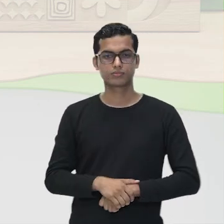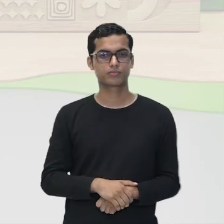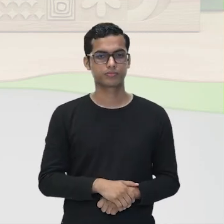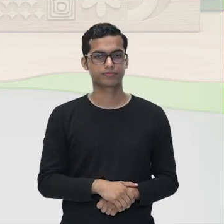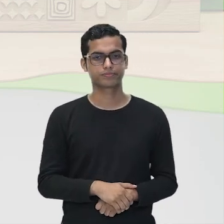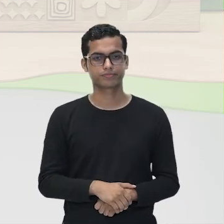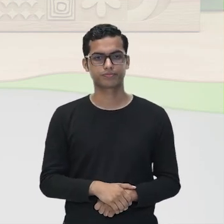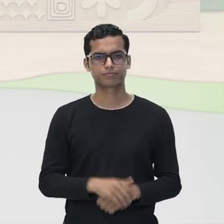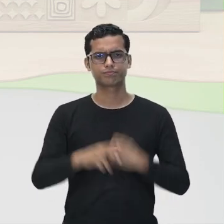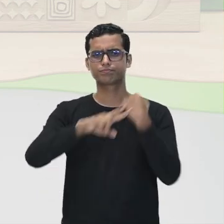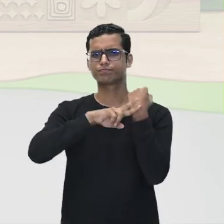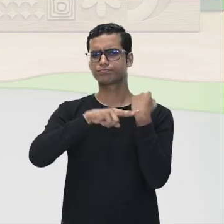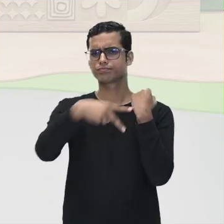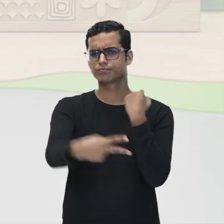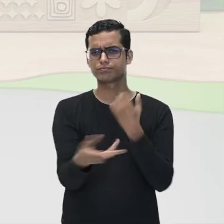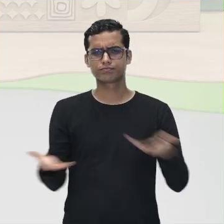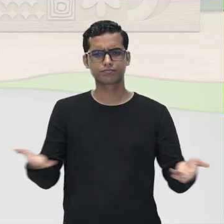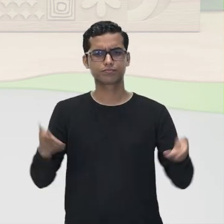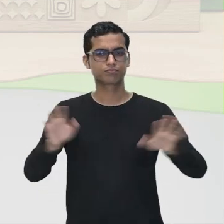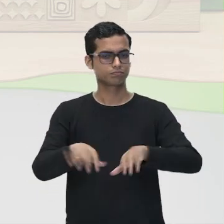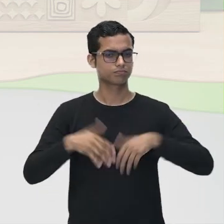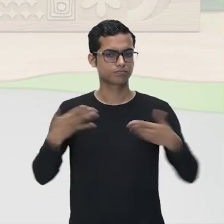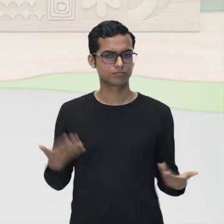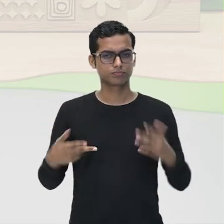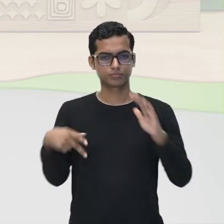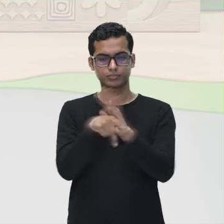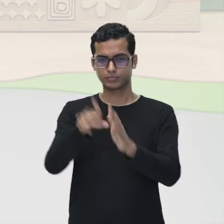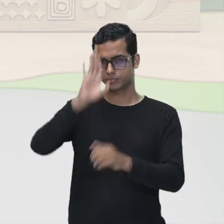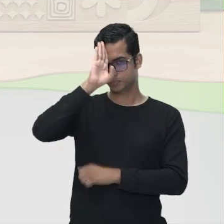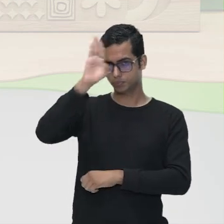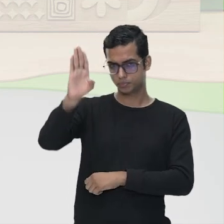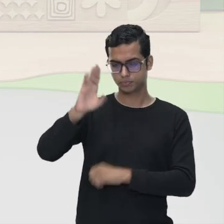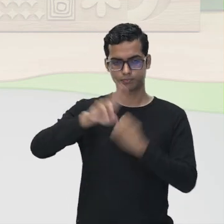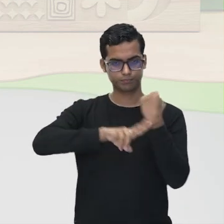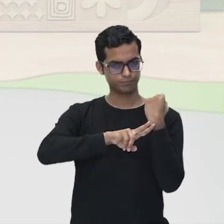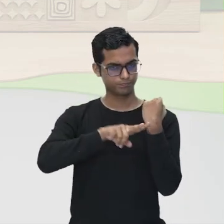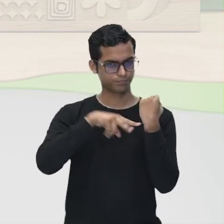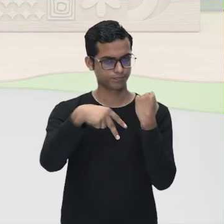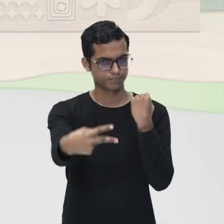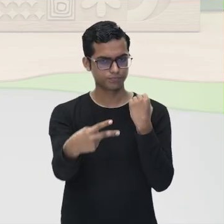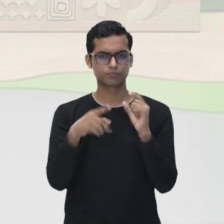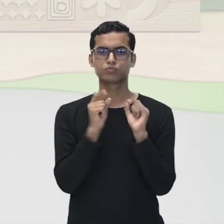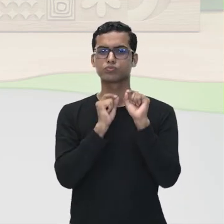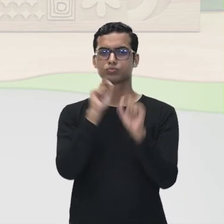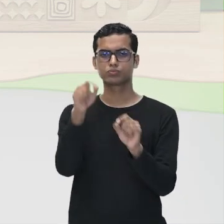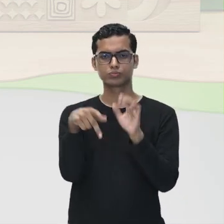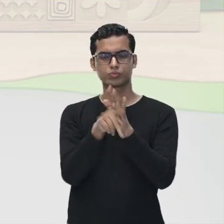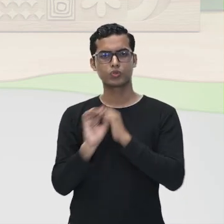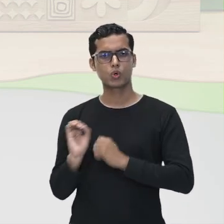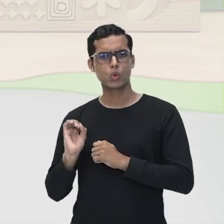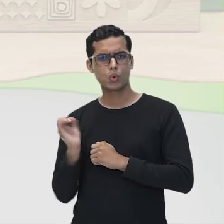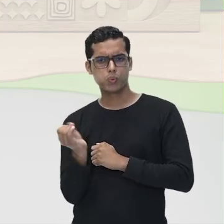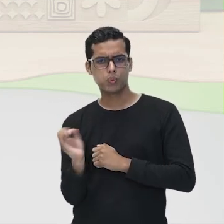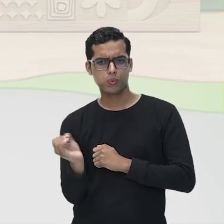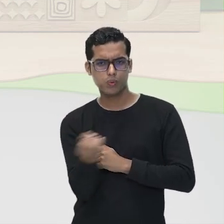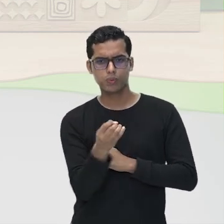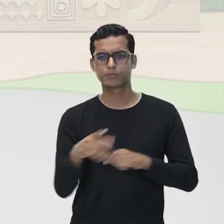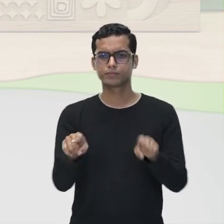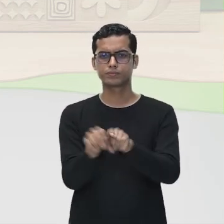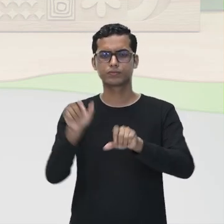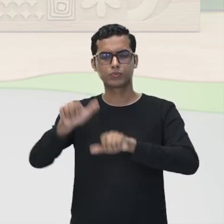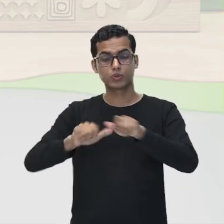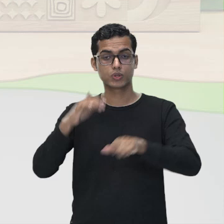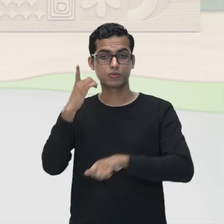movimento de rotação? A principal consequência desse movimento é a sucessão dos dias e